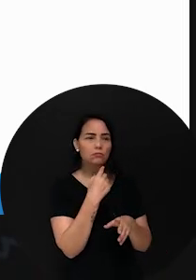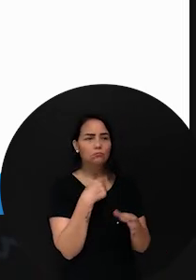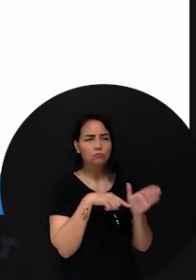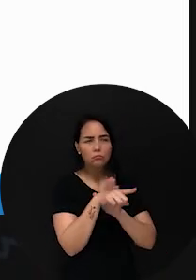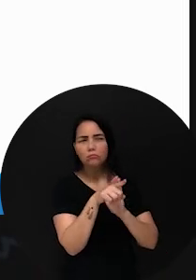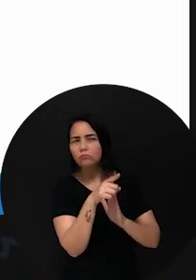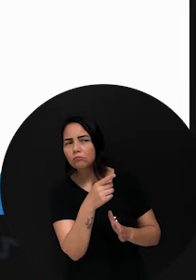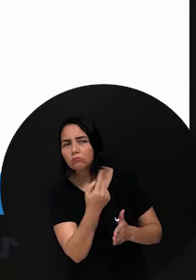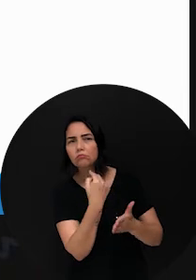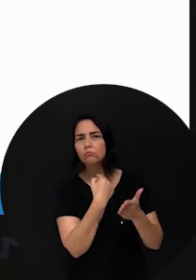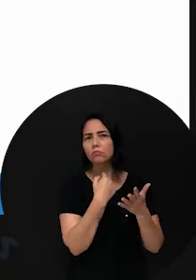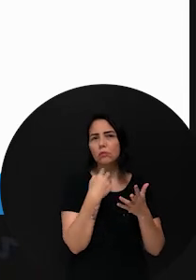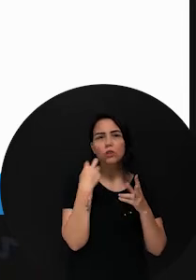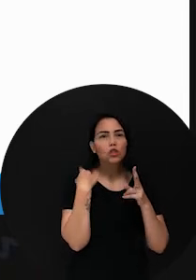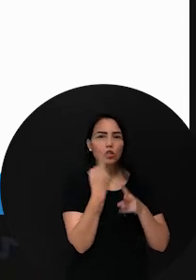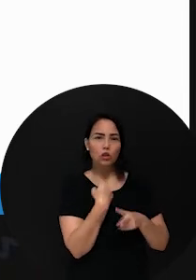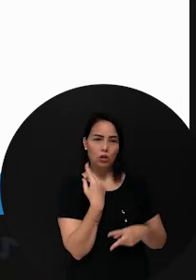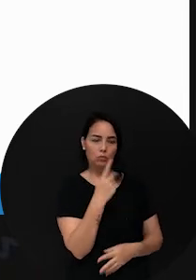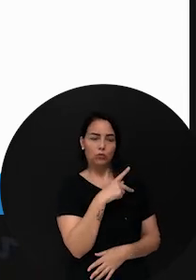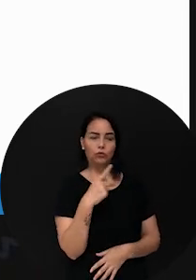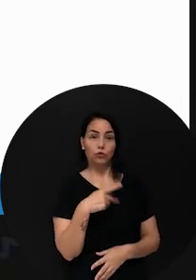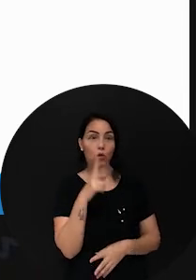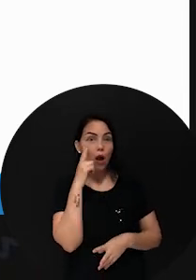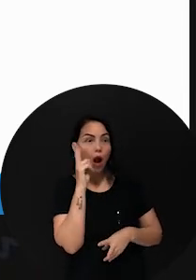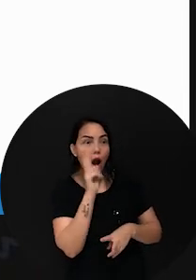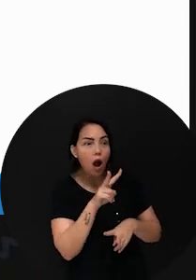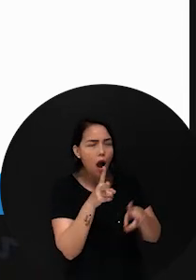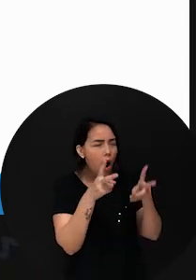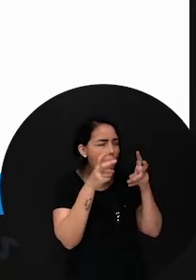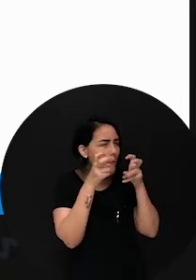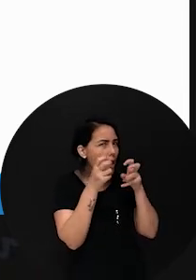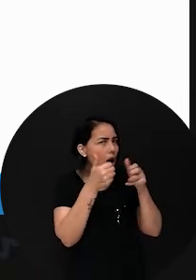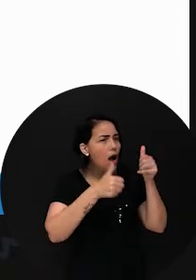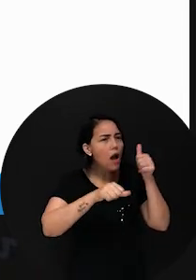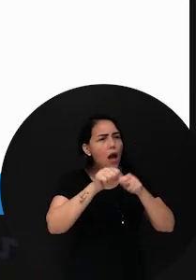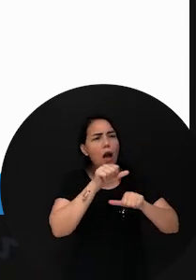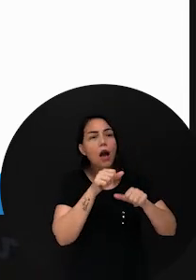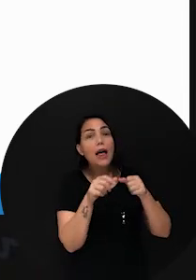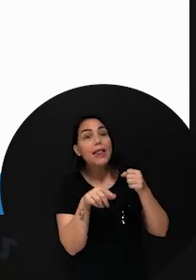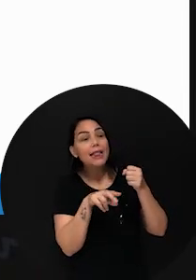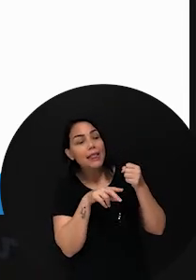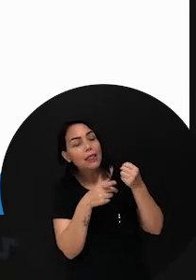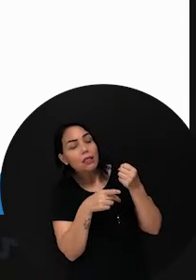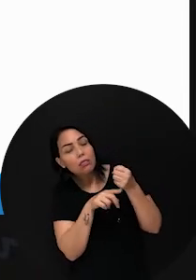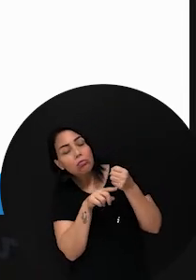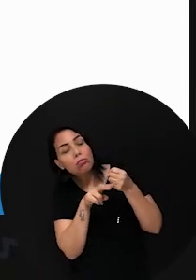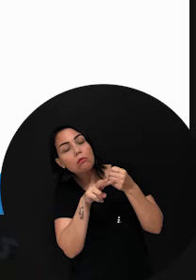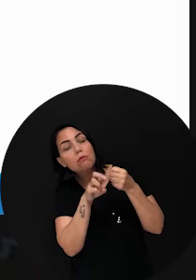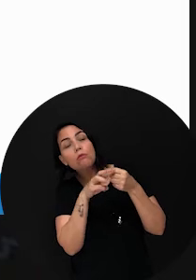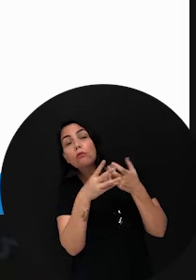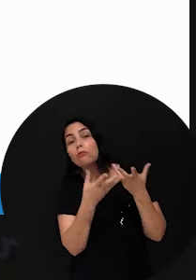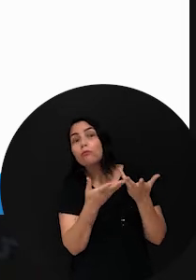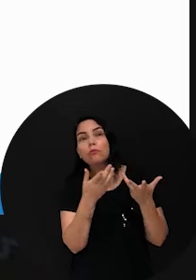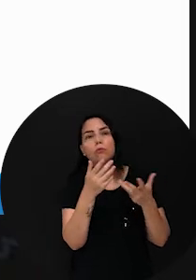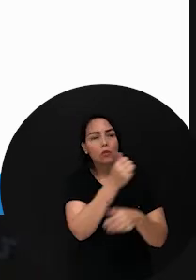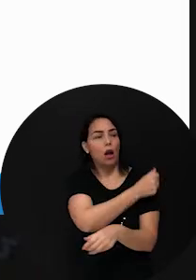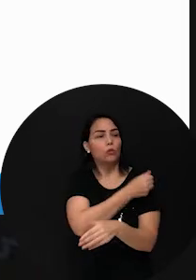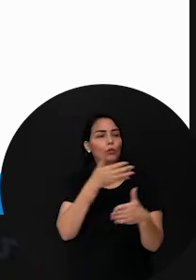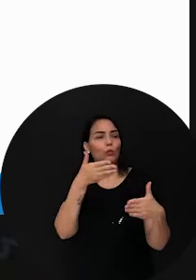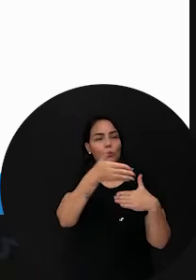entrar, né? Isso mesmo. Então, se o aluno, às vezes, já vem ali, eu já fiz aula numa